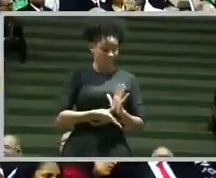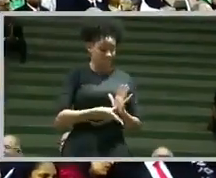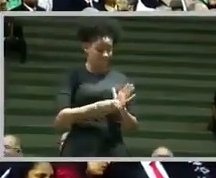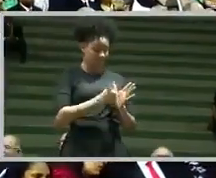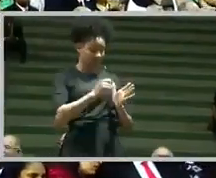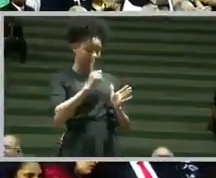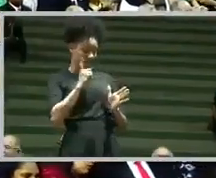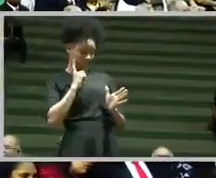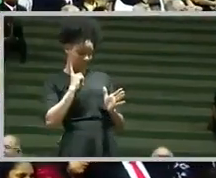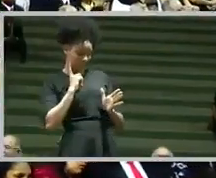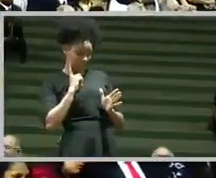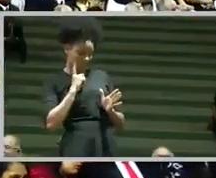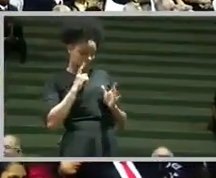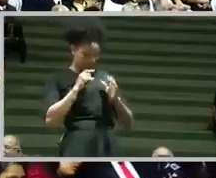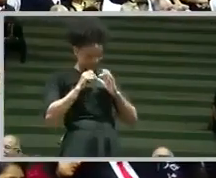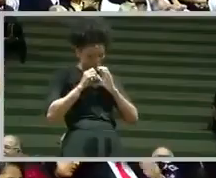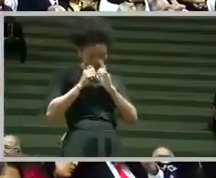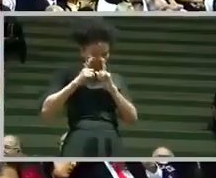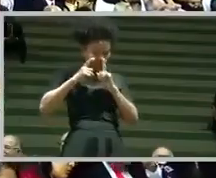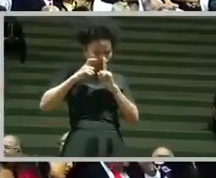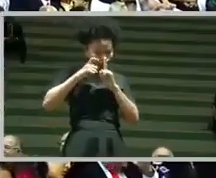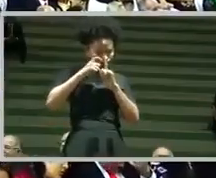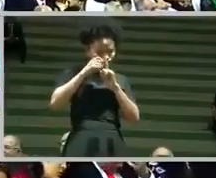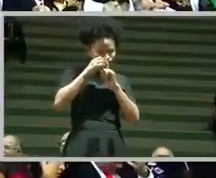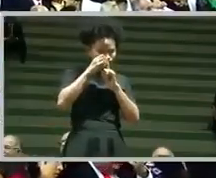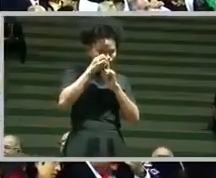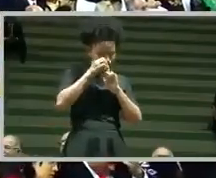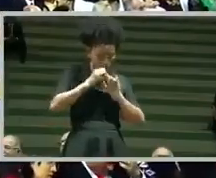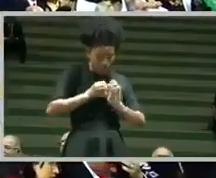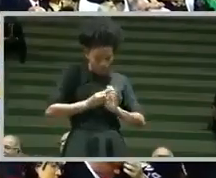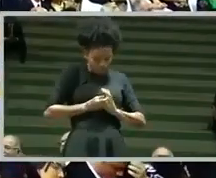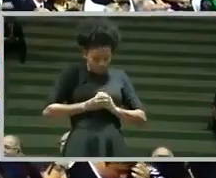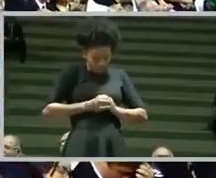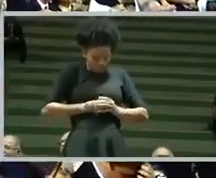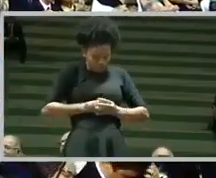antes de eu te formar, lá no ventre,